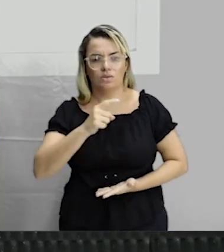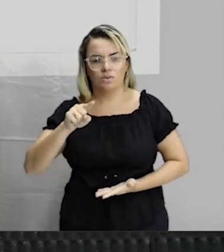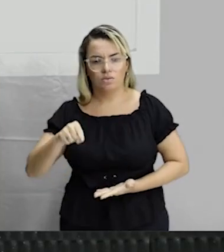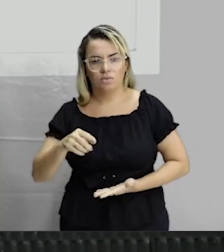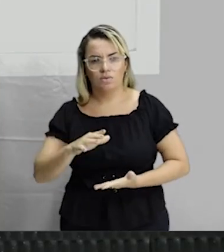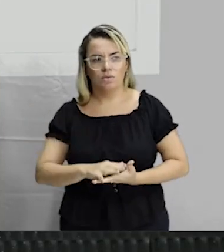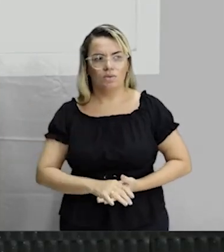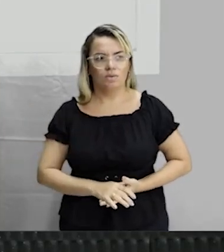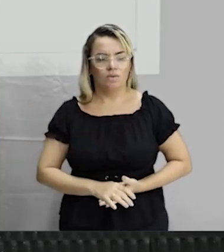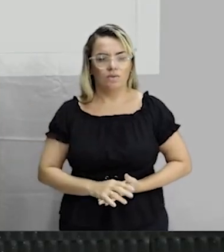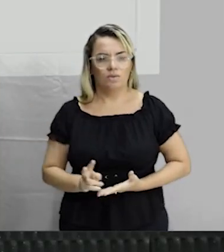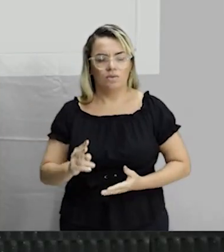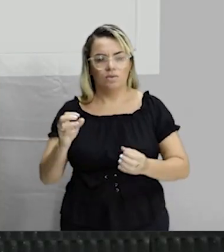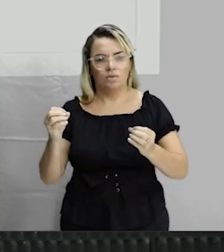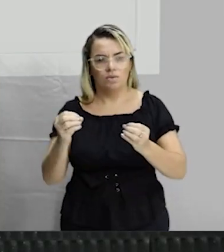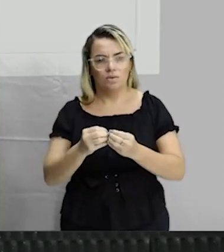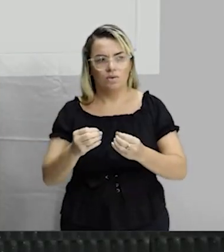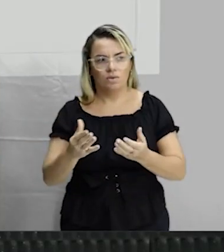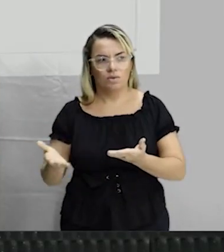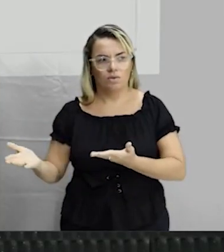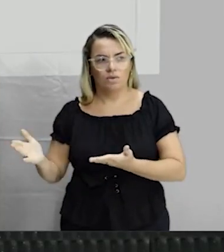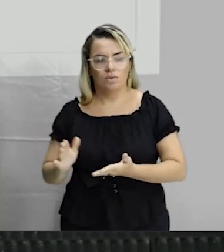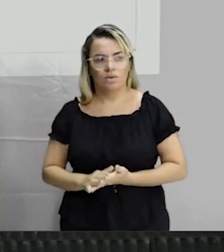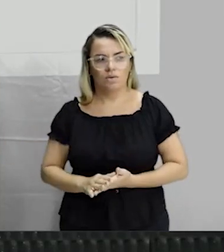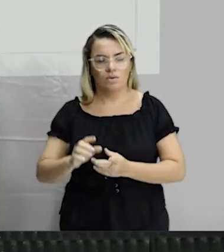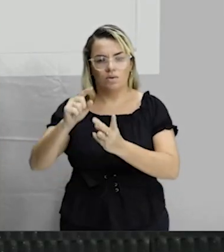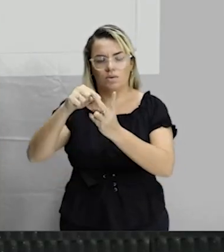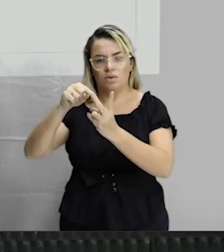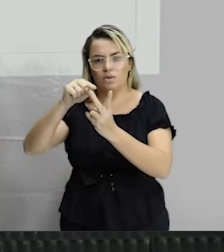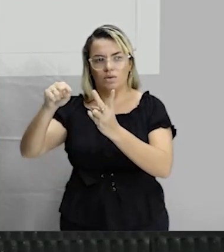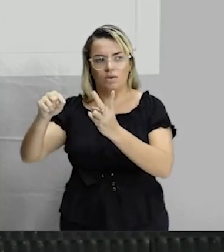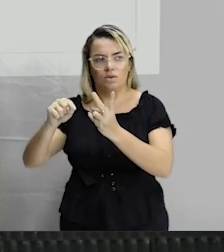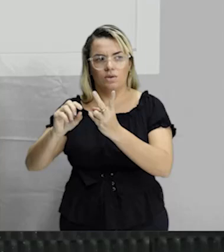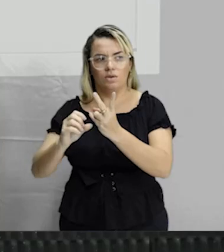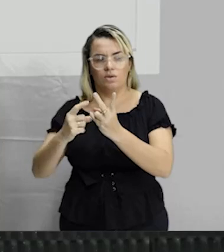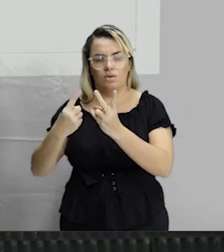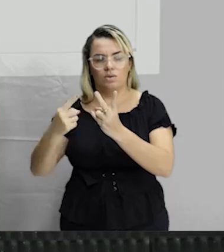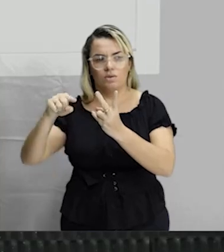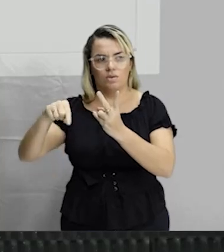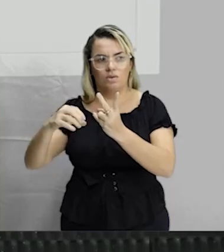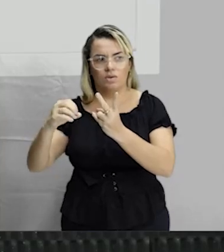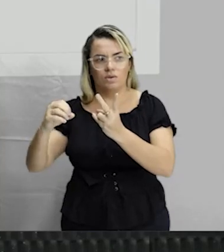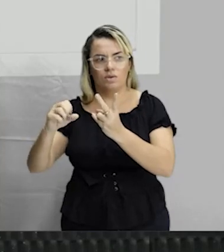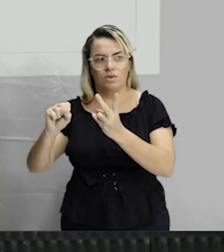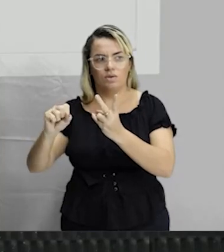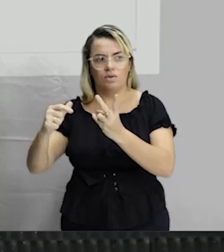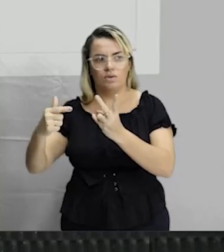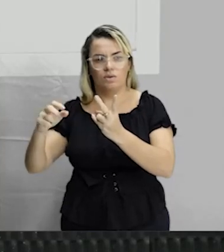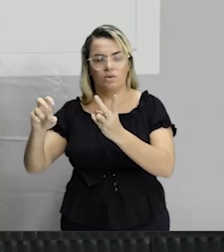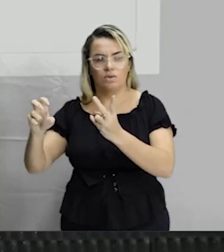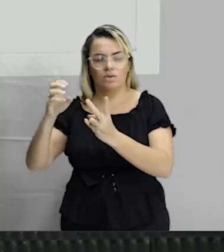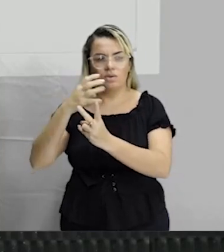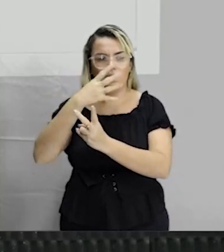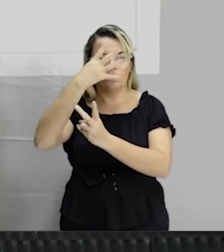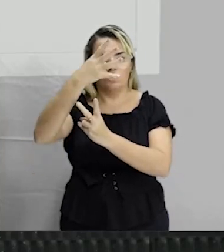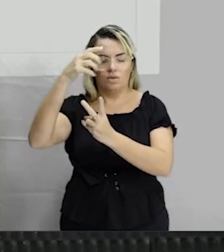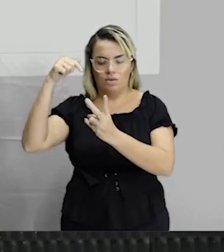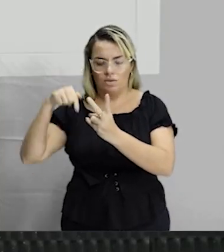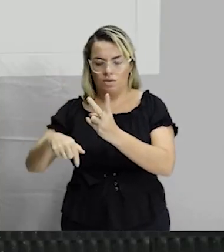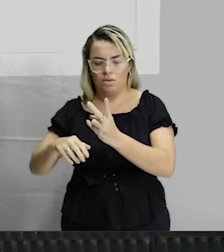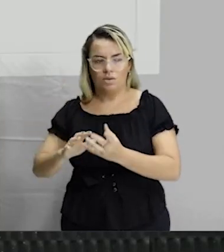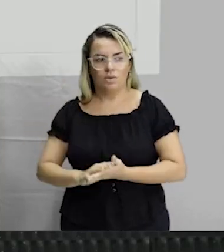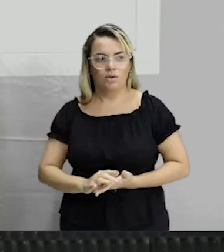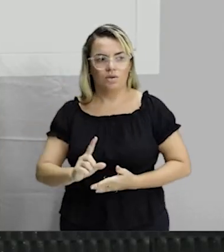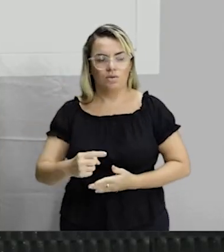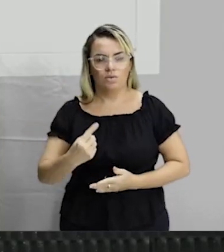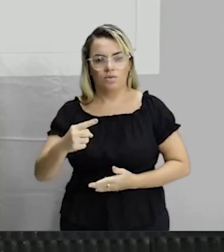certo? Então, essa raiz quarta de 1,0825 dá 1,02. Então, a taxa